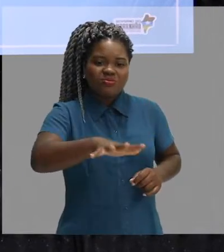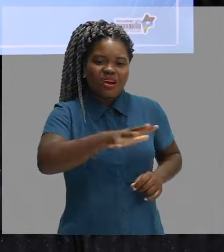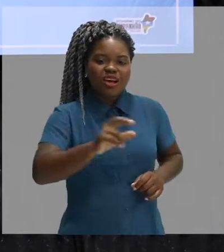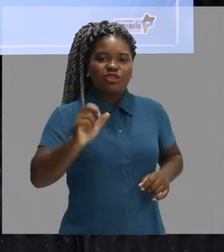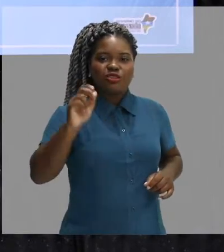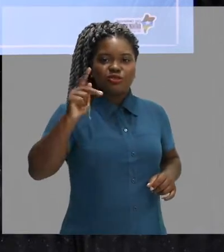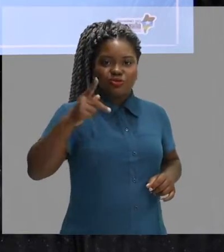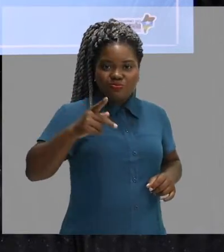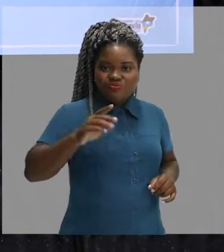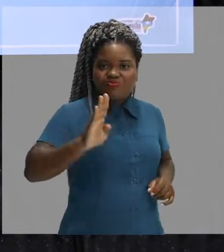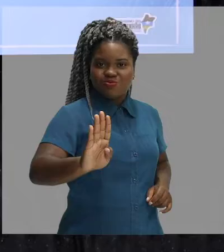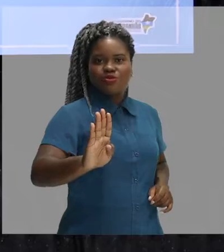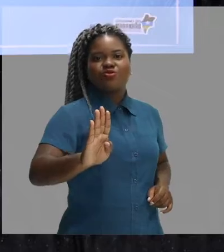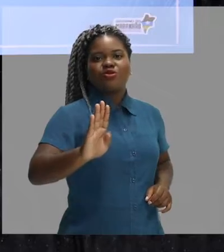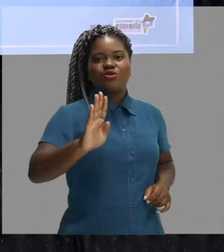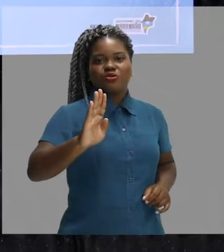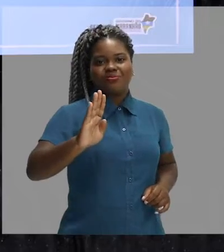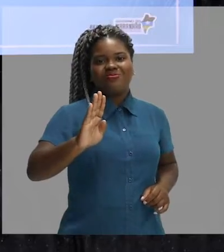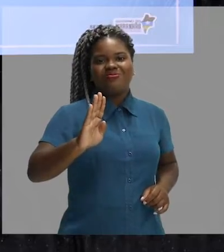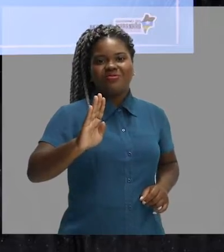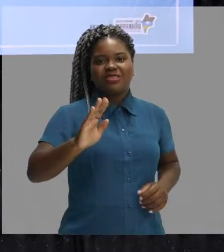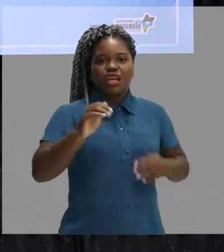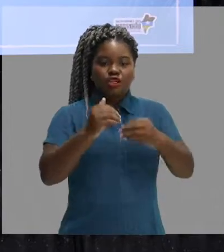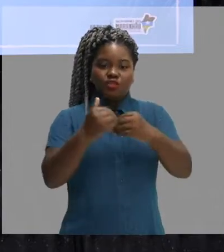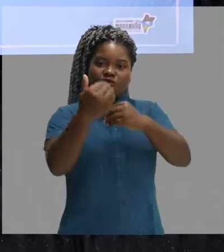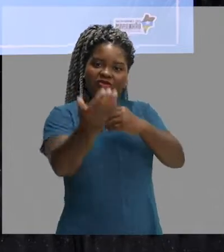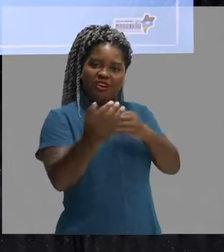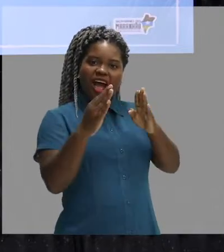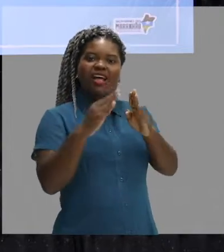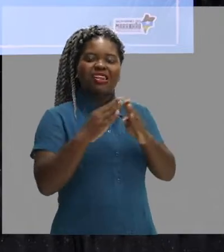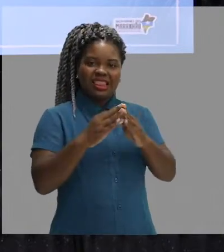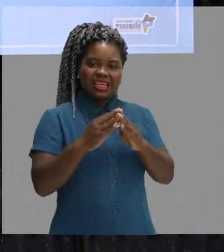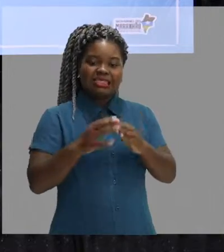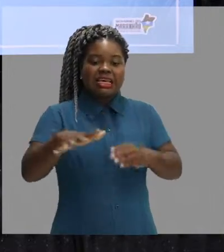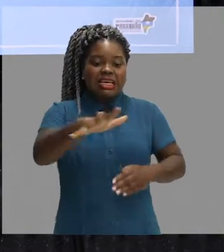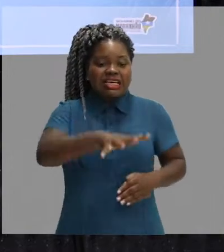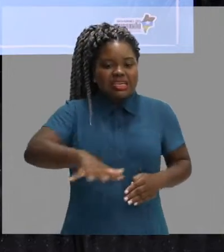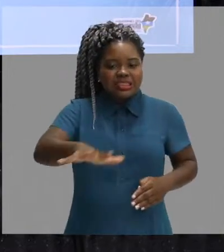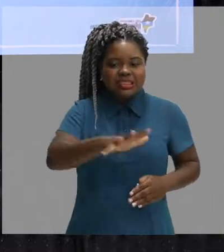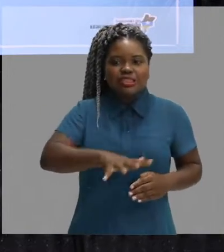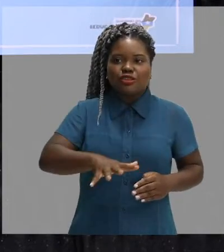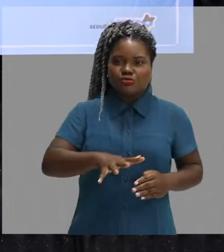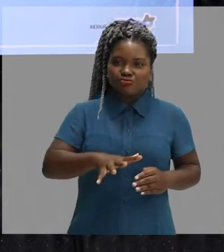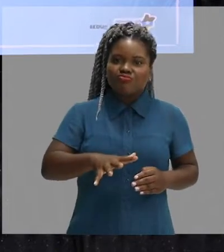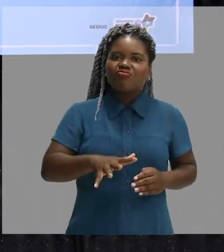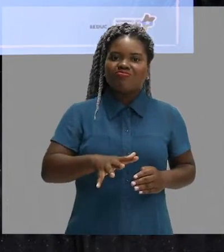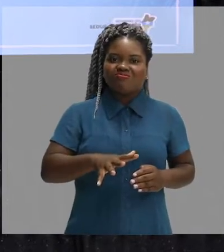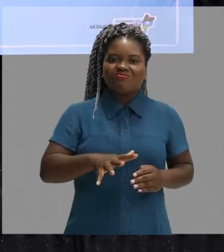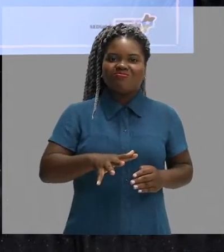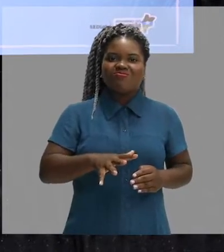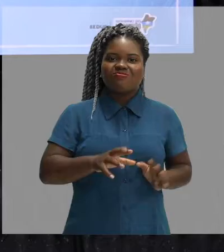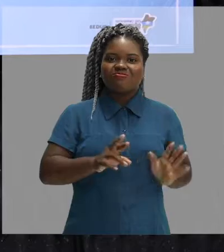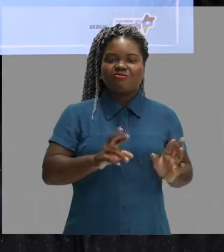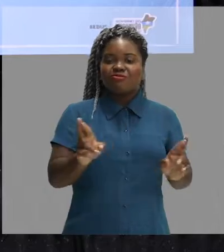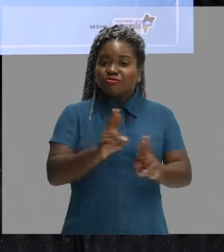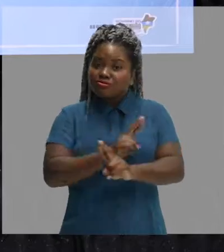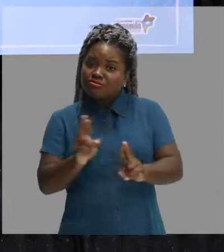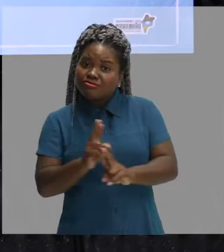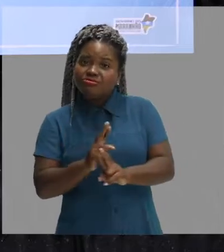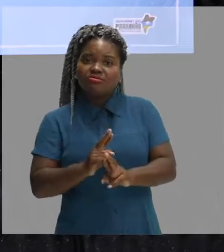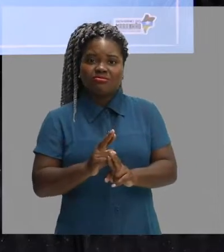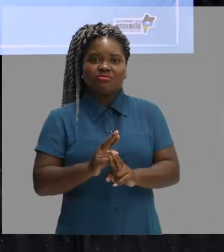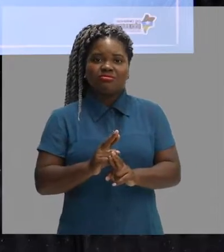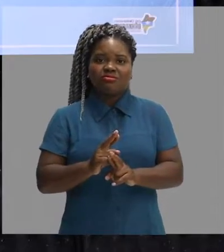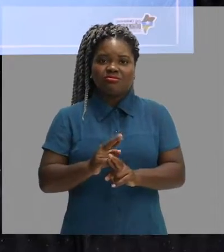público, do espaço de fora da casa. E esses espaços, eles vão se consolidando desde a infância. As